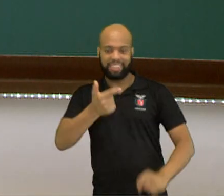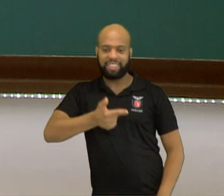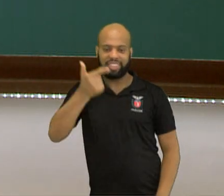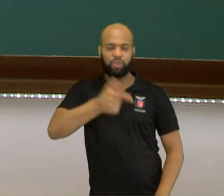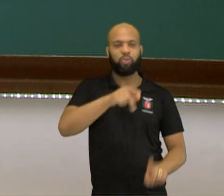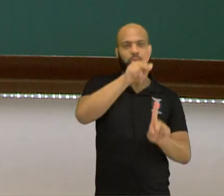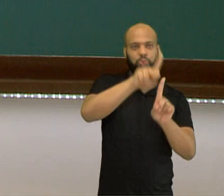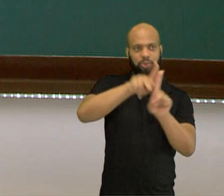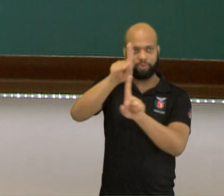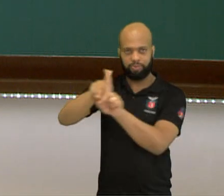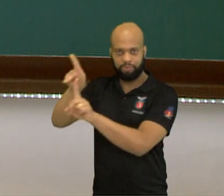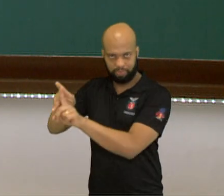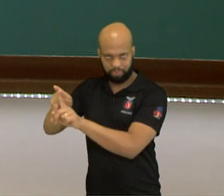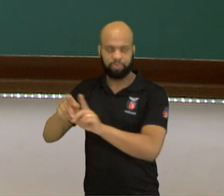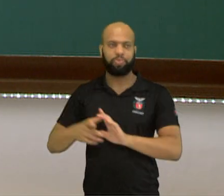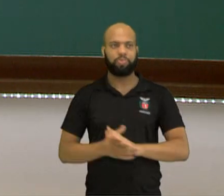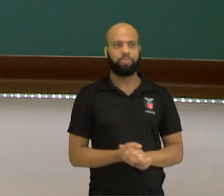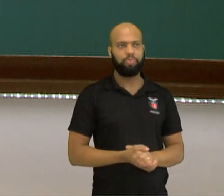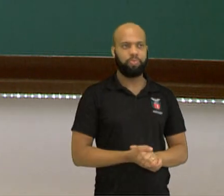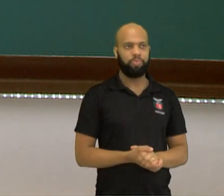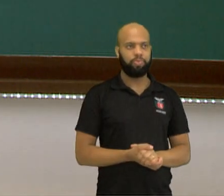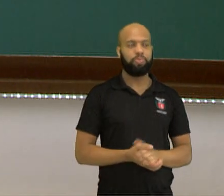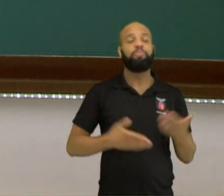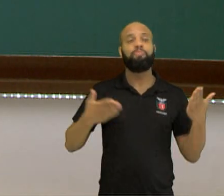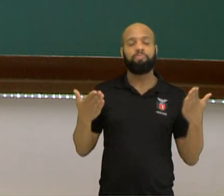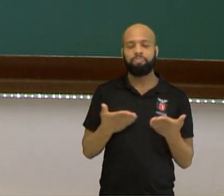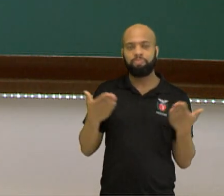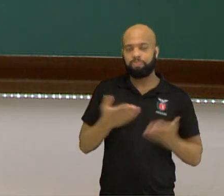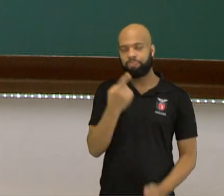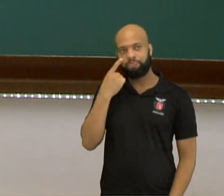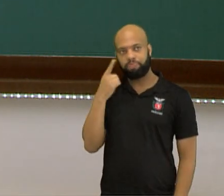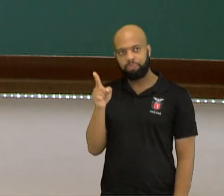antagonista, o segundo personagem.